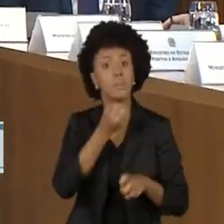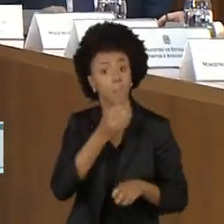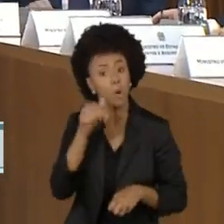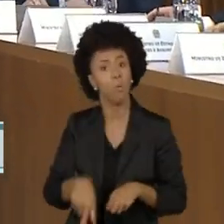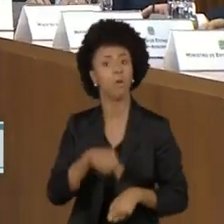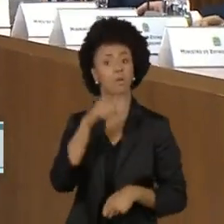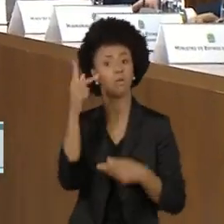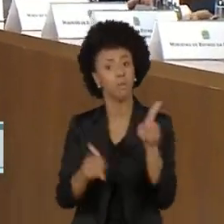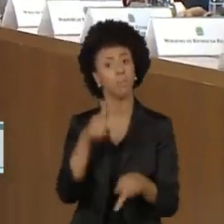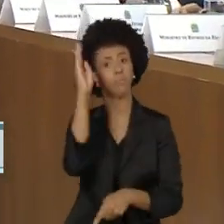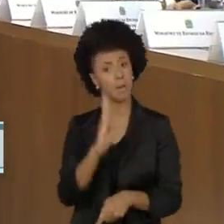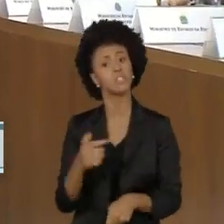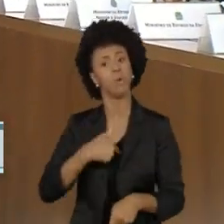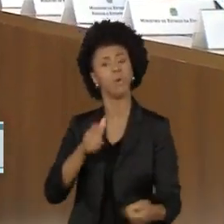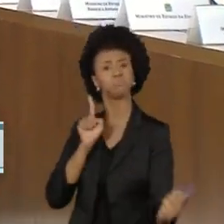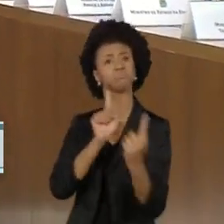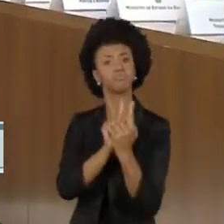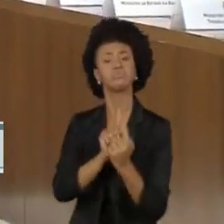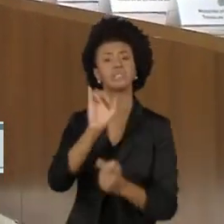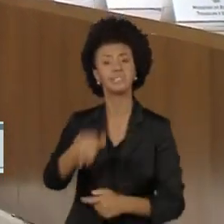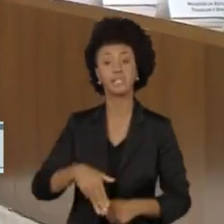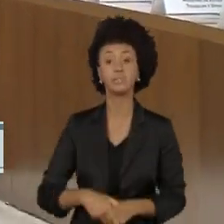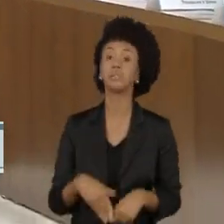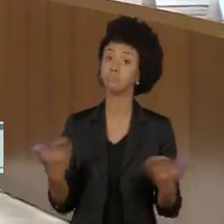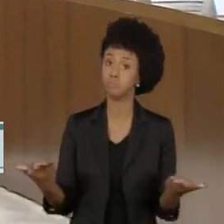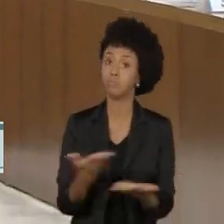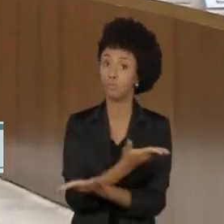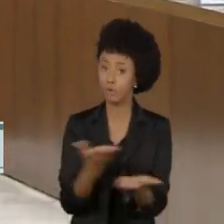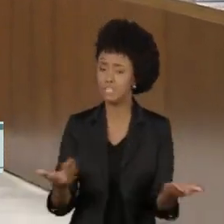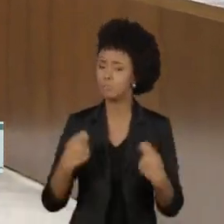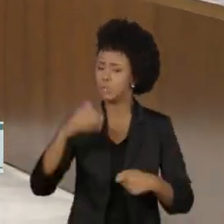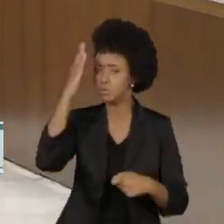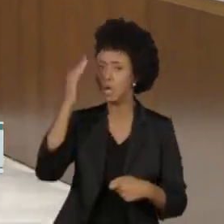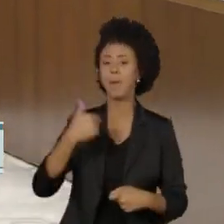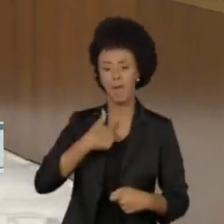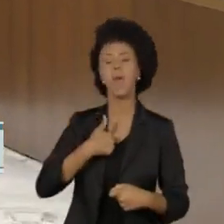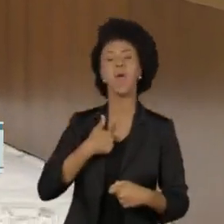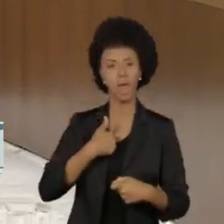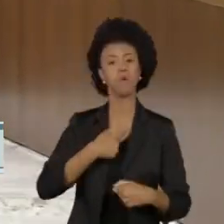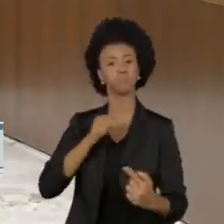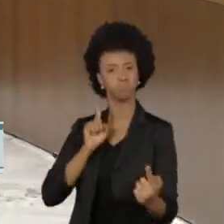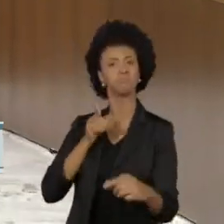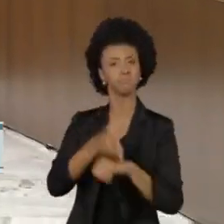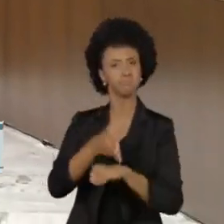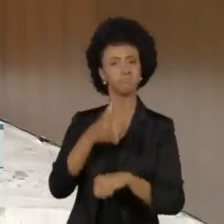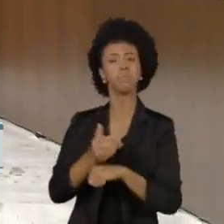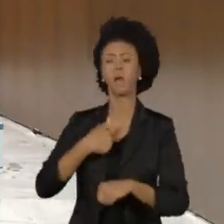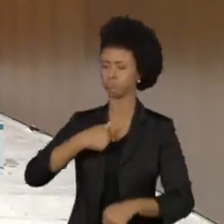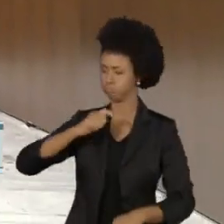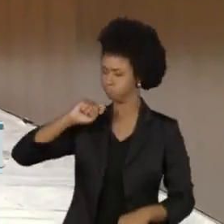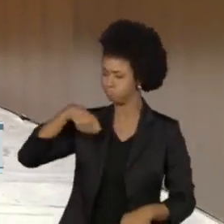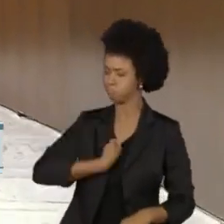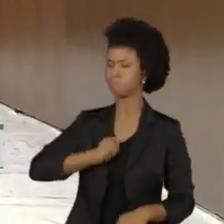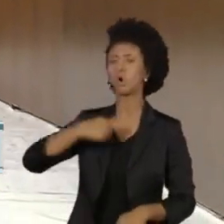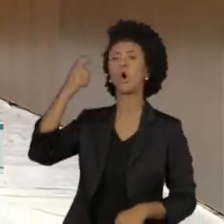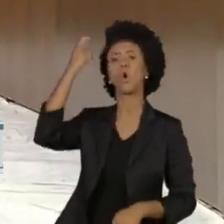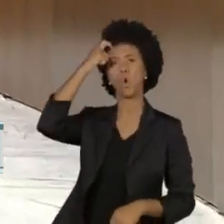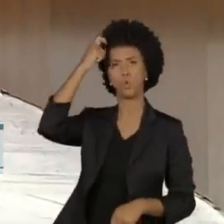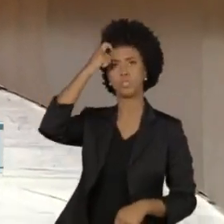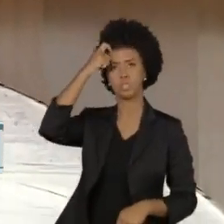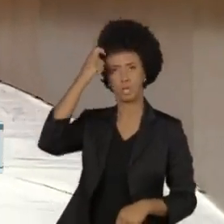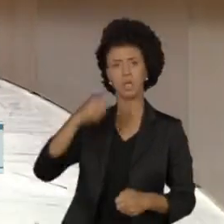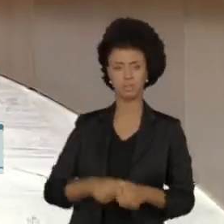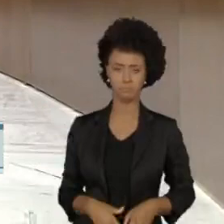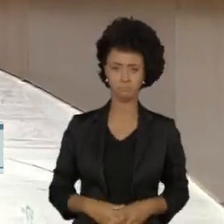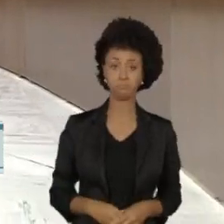povo brasileiro Então eu quero que vocês saibam que vocês contente comigo porque eu tenho consciência que não é o Lira que